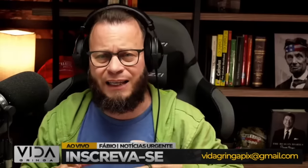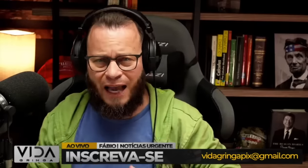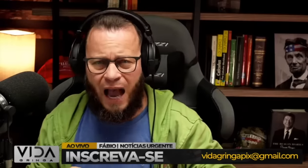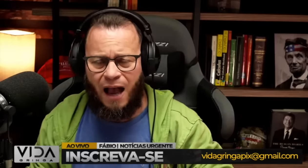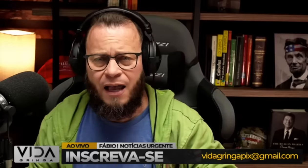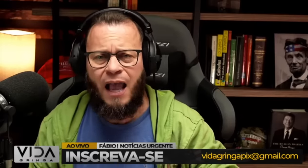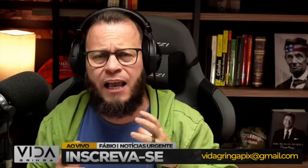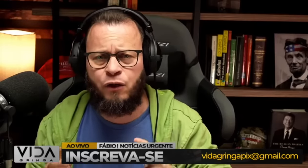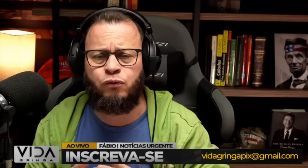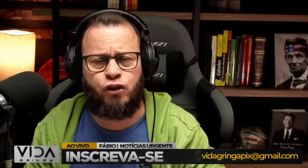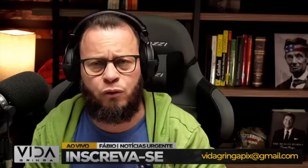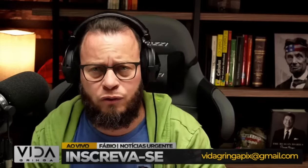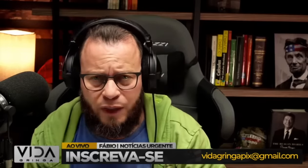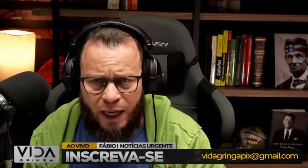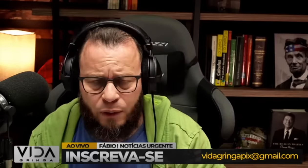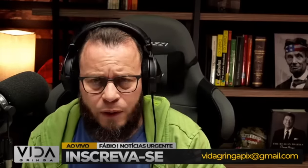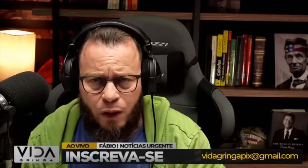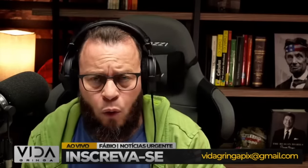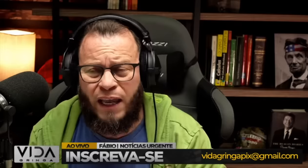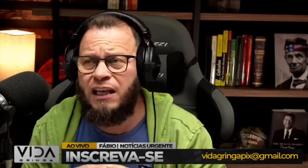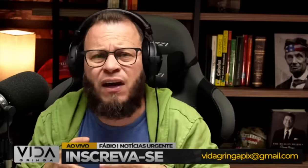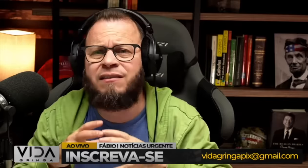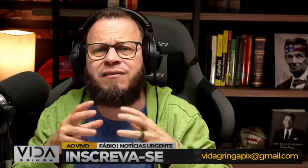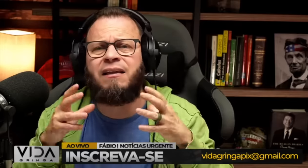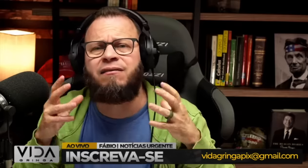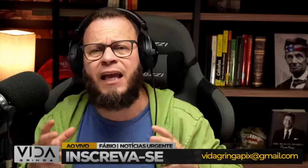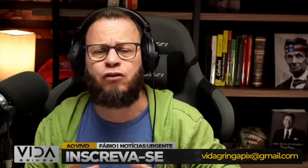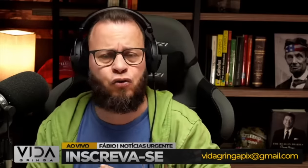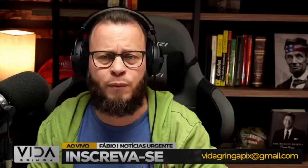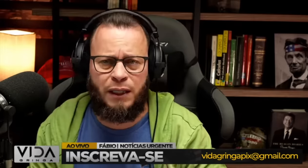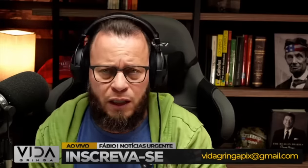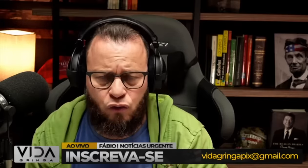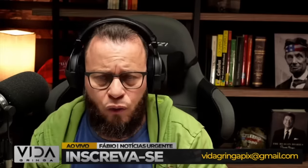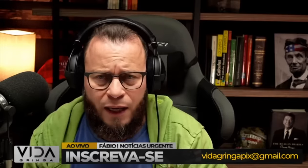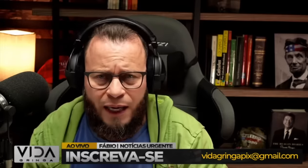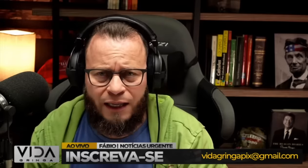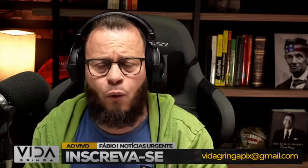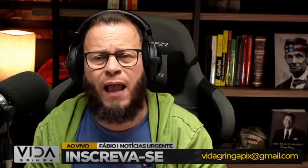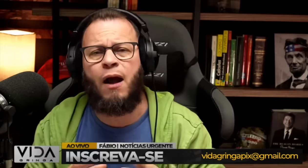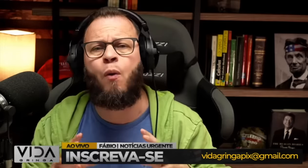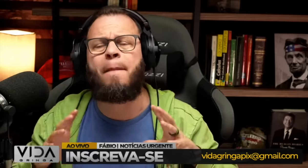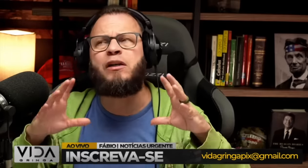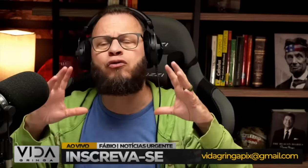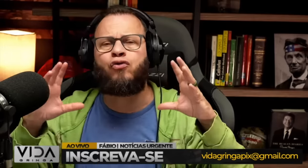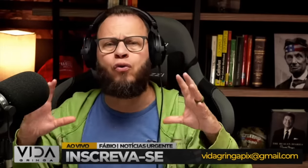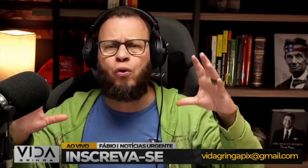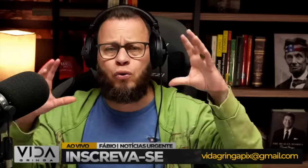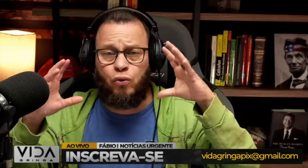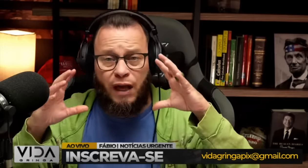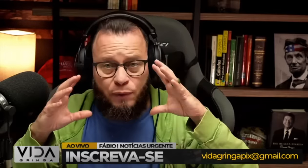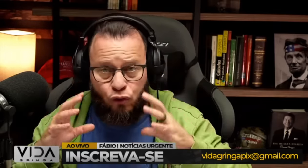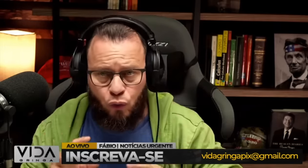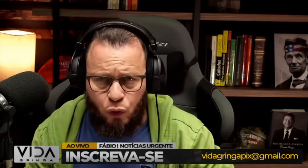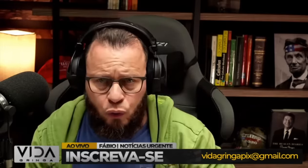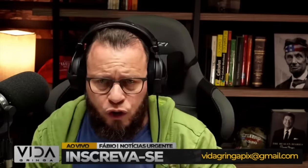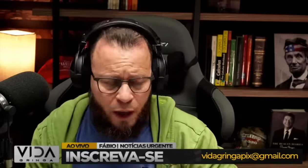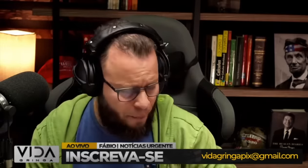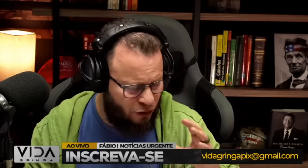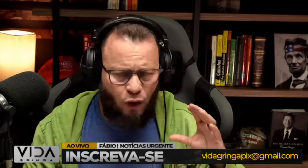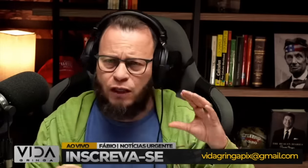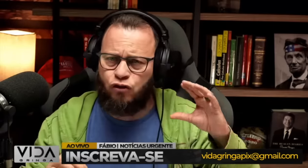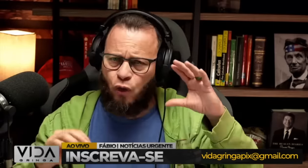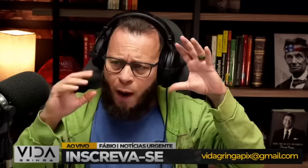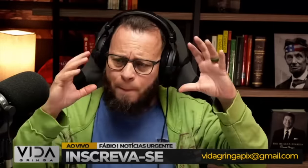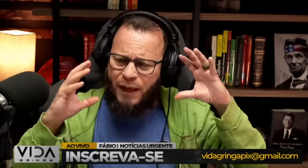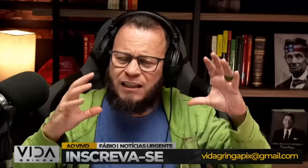agregar em um tiroteio o que que ele vai entender sobre isso então é um absurdo dos Absurdos